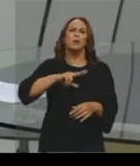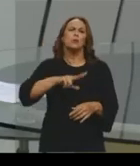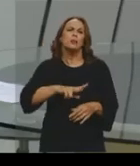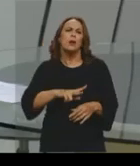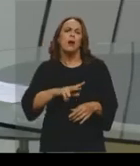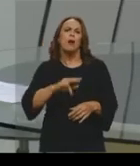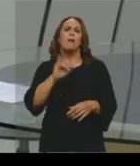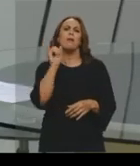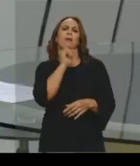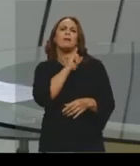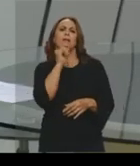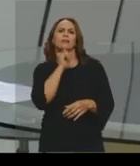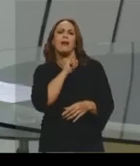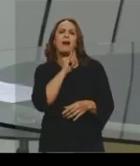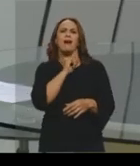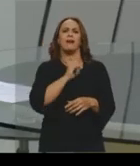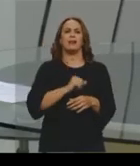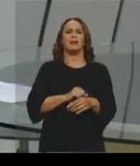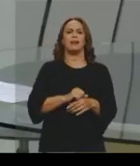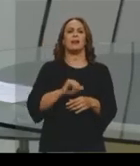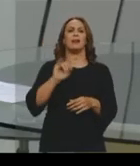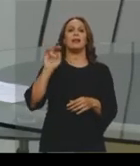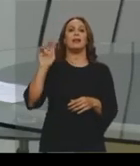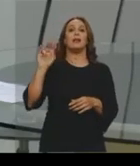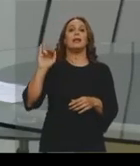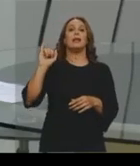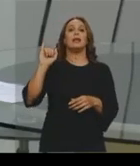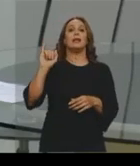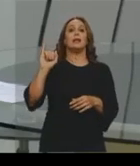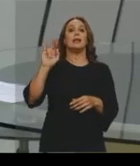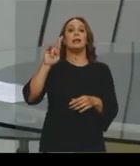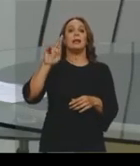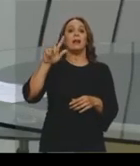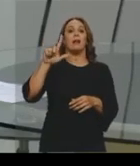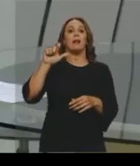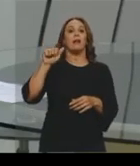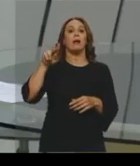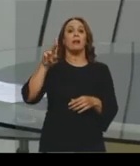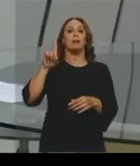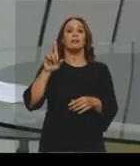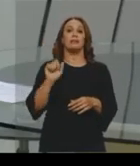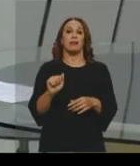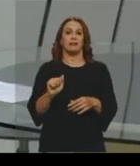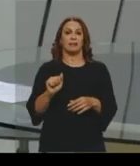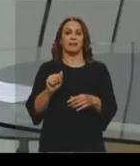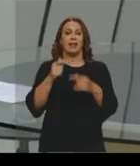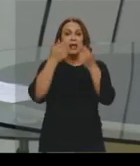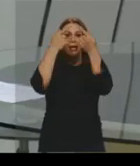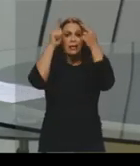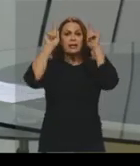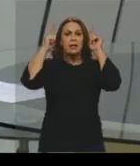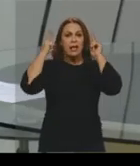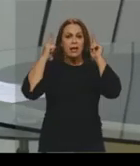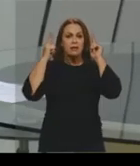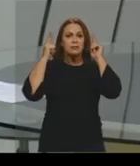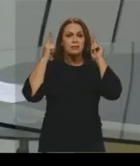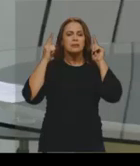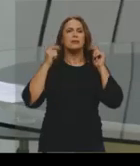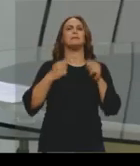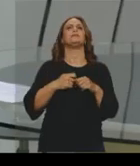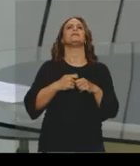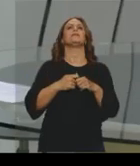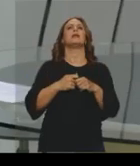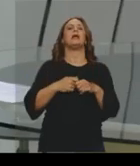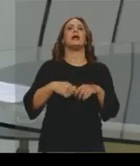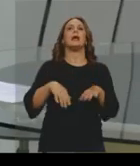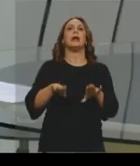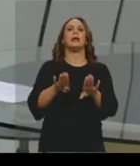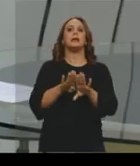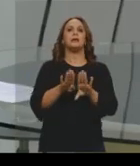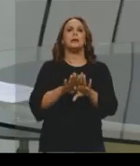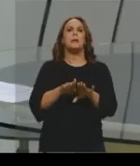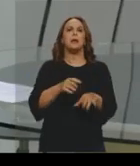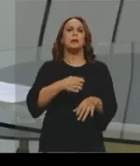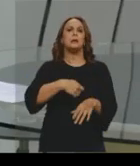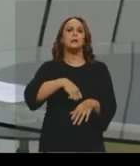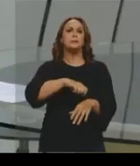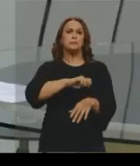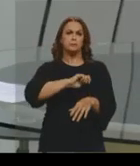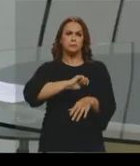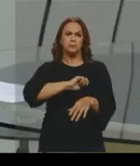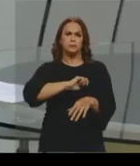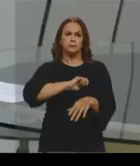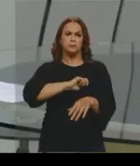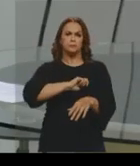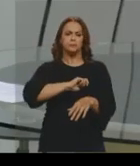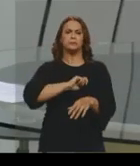Itália, Irlanda, Grécia e Espanha. Então, a questão se concentra muito mais